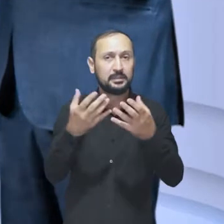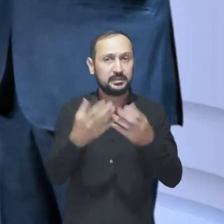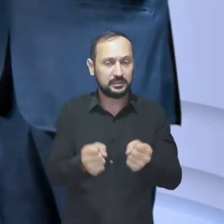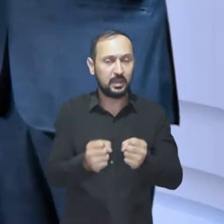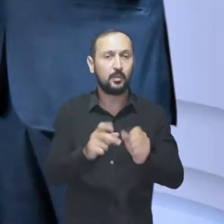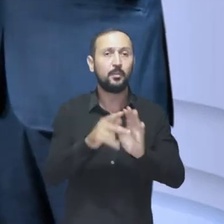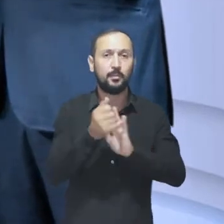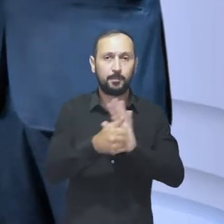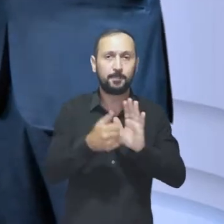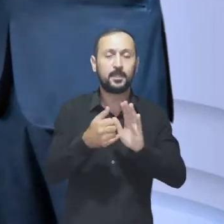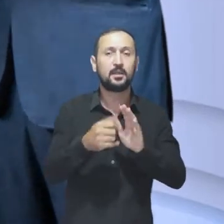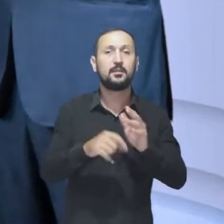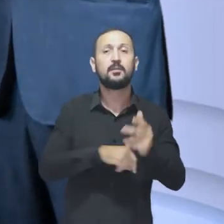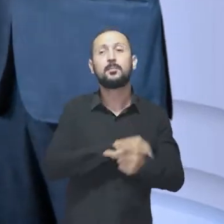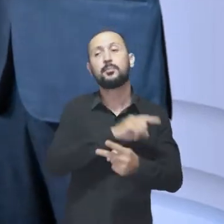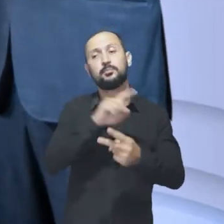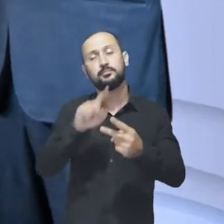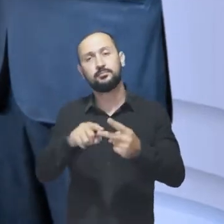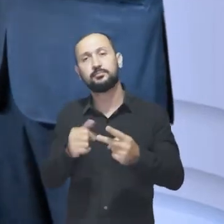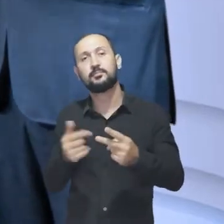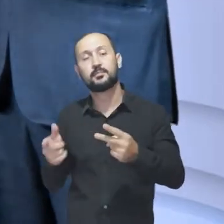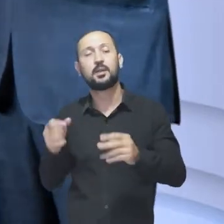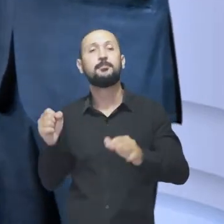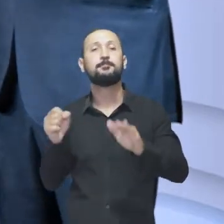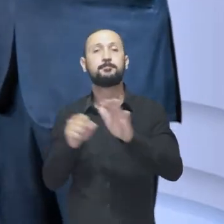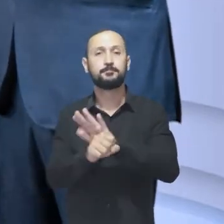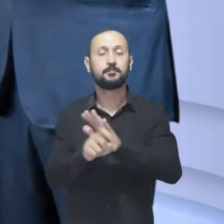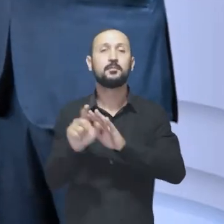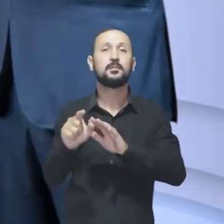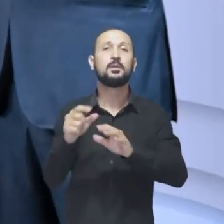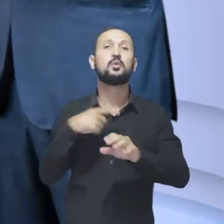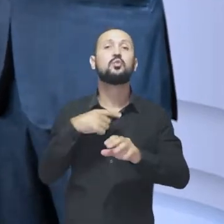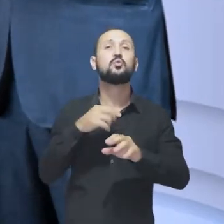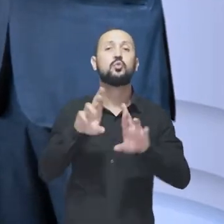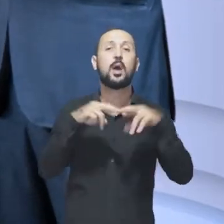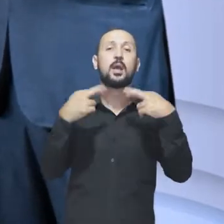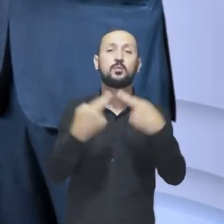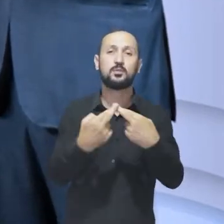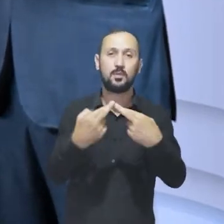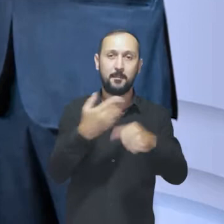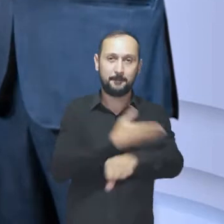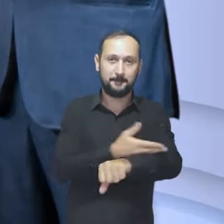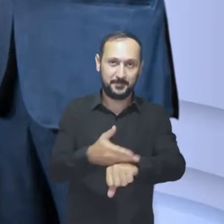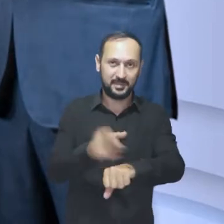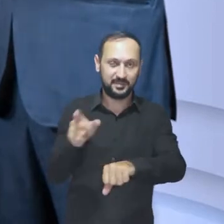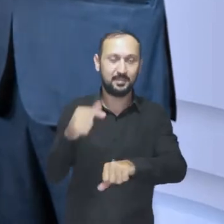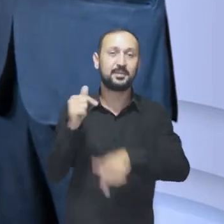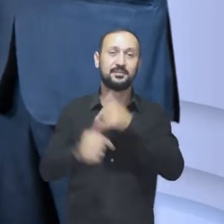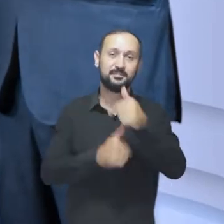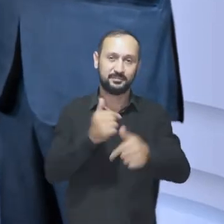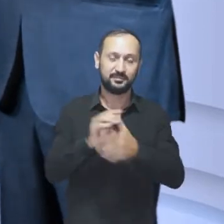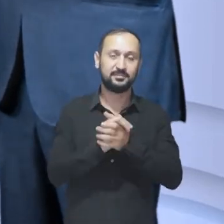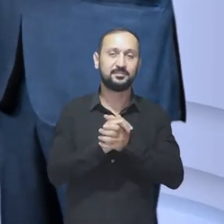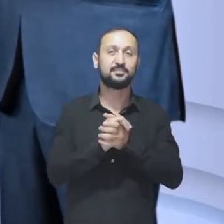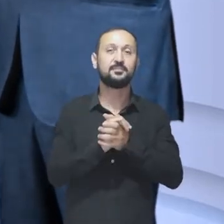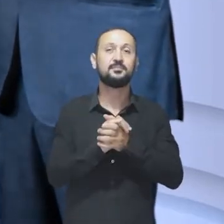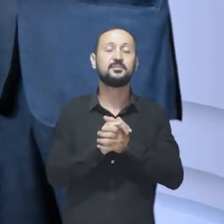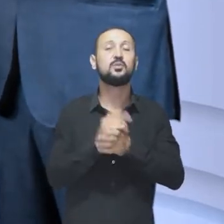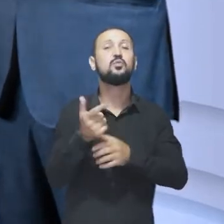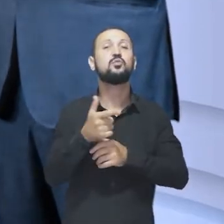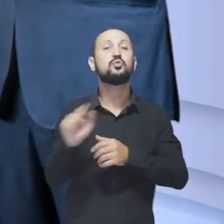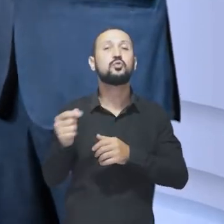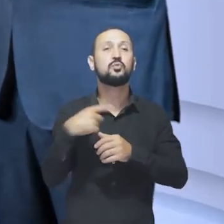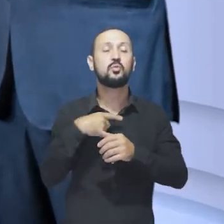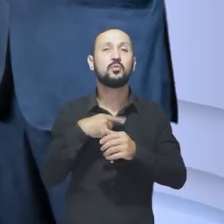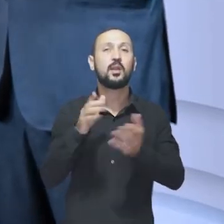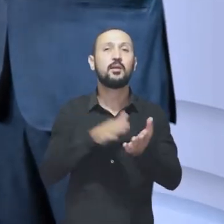do Diário Legislativo. Então, sempre o Diário Legislativo traz, na véspera, os projetos